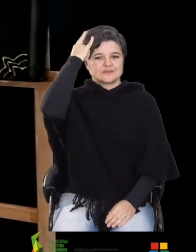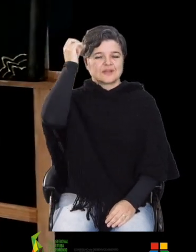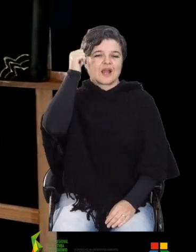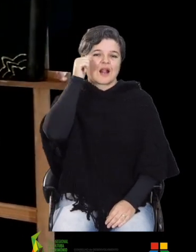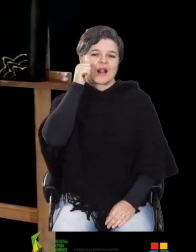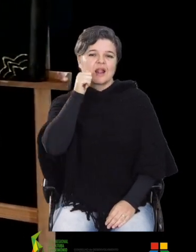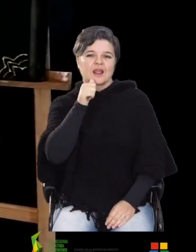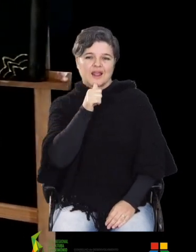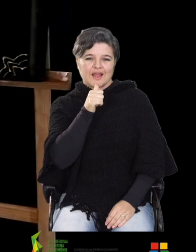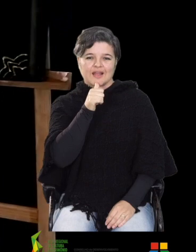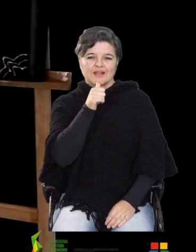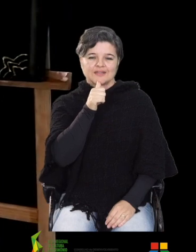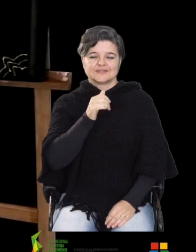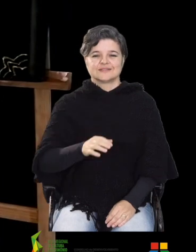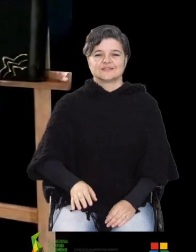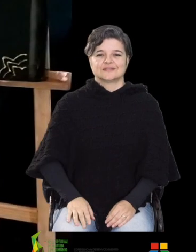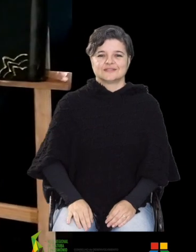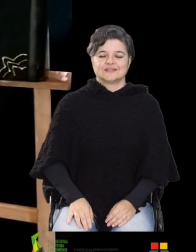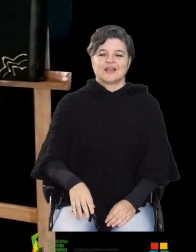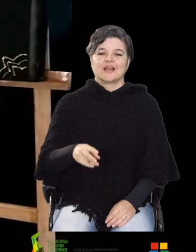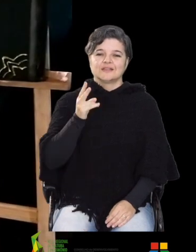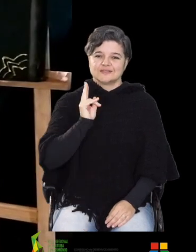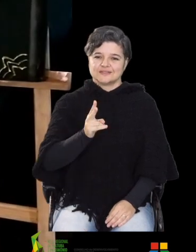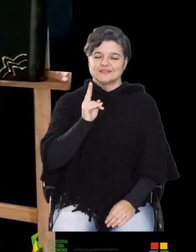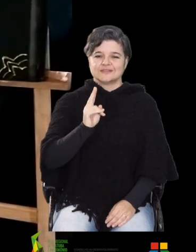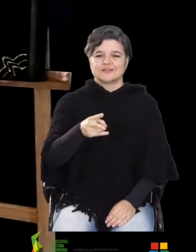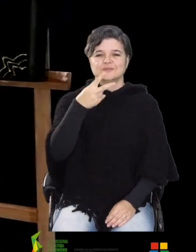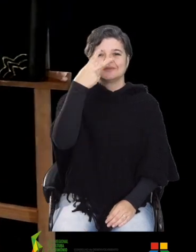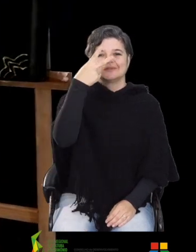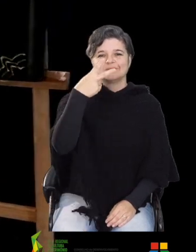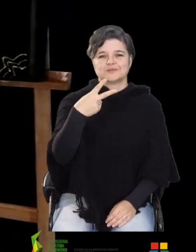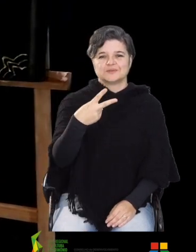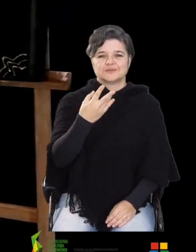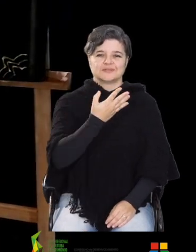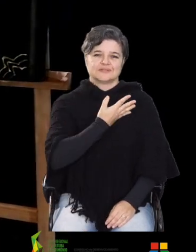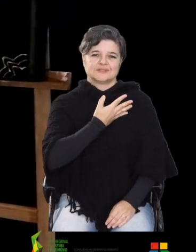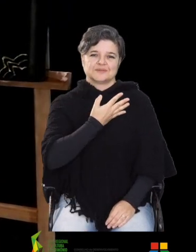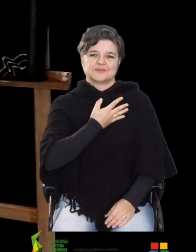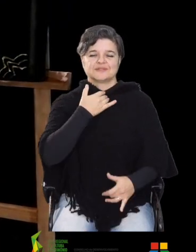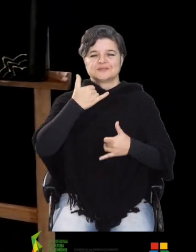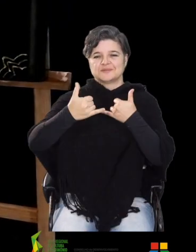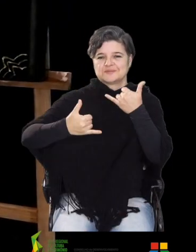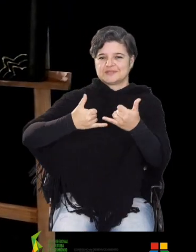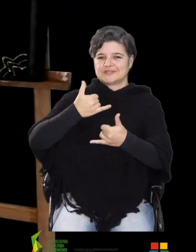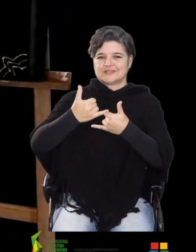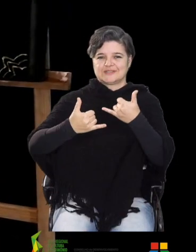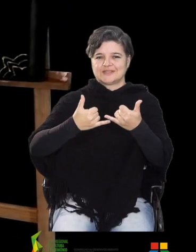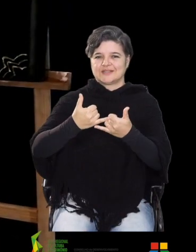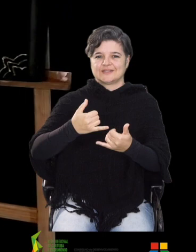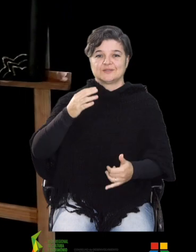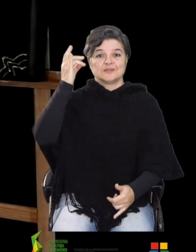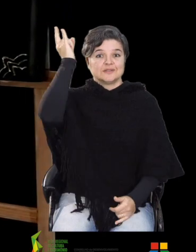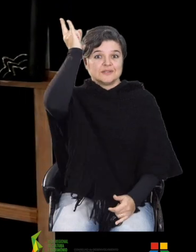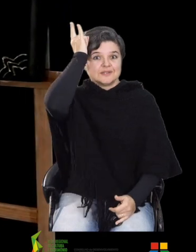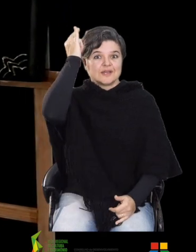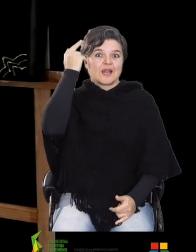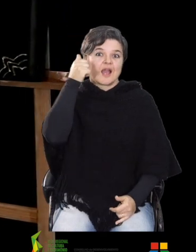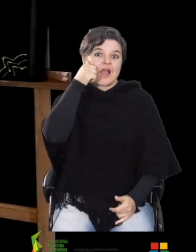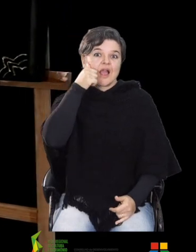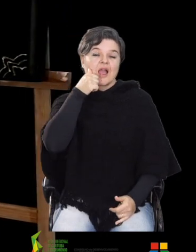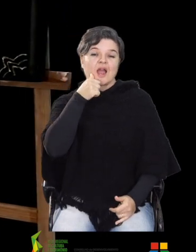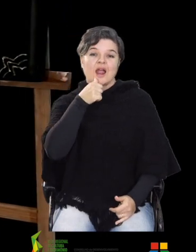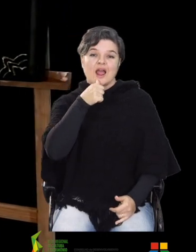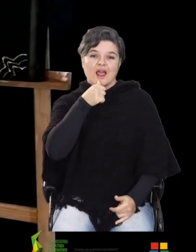foi voltou foi voltou até que clara